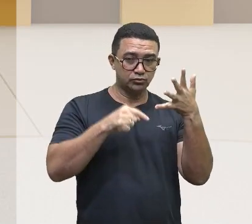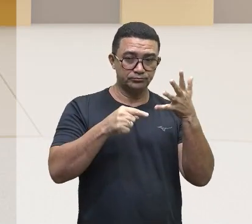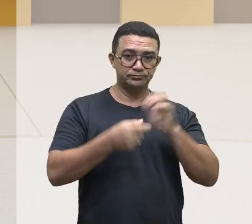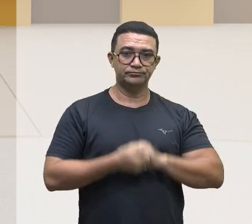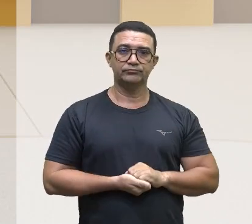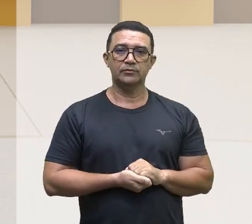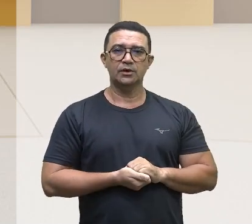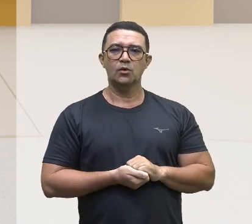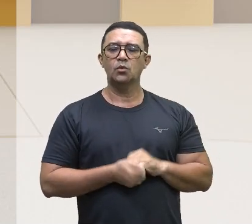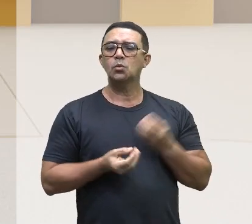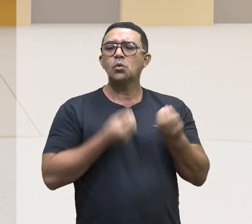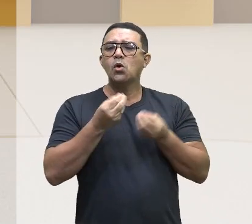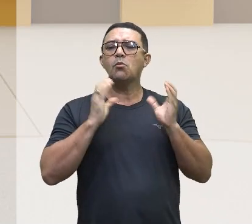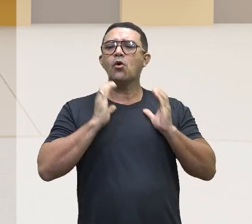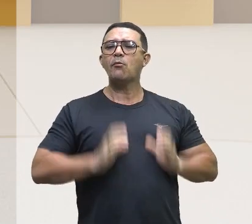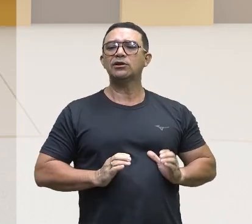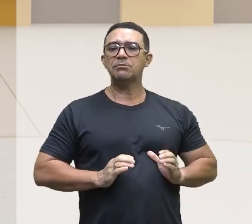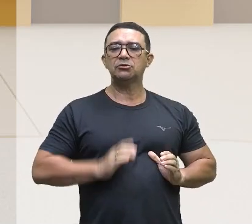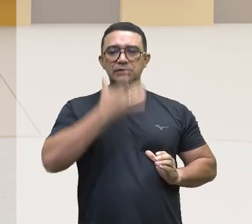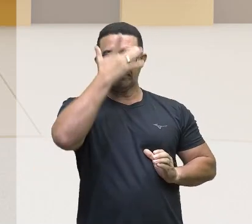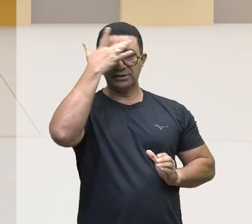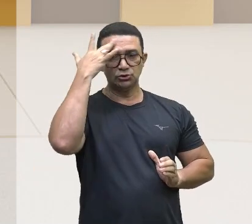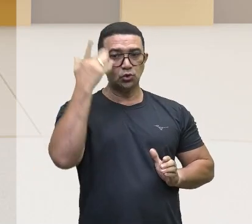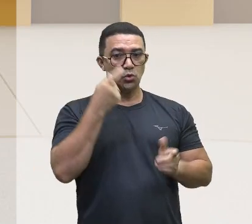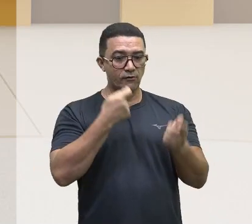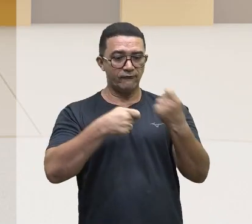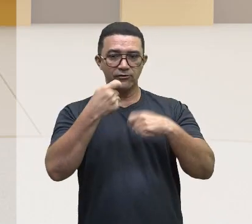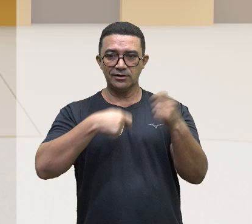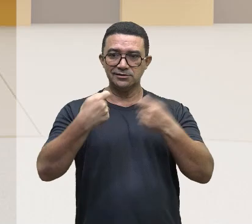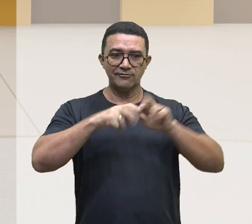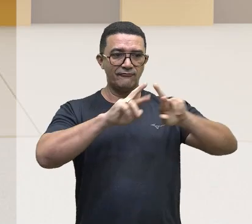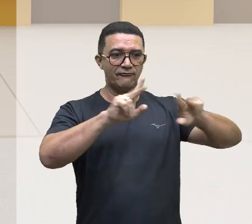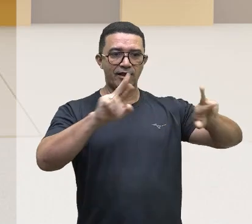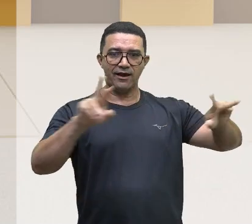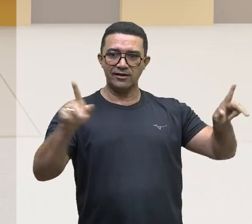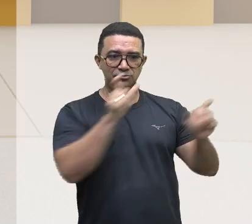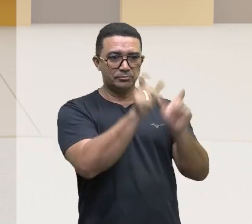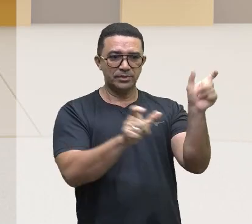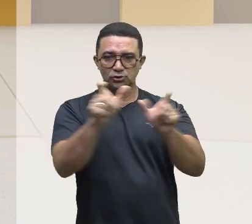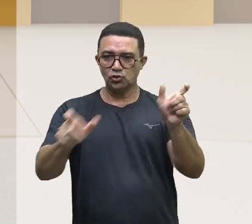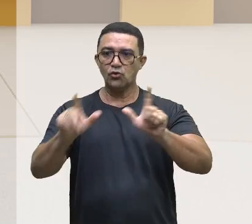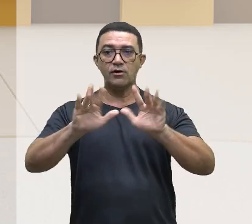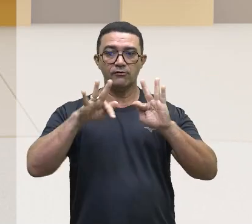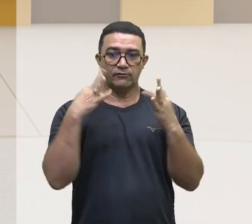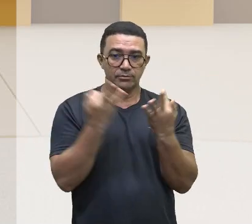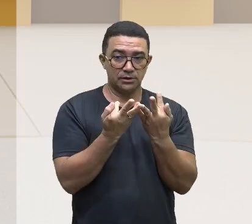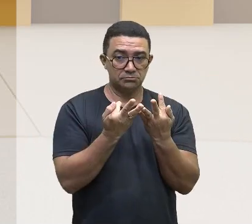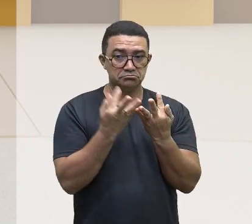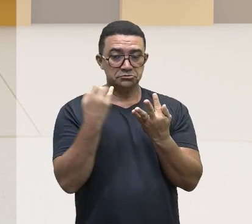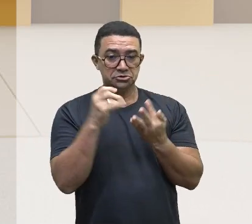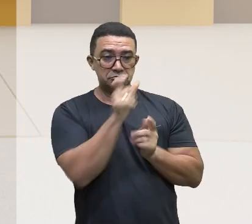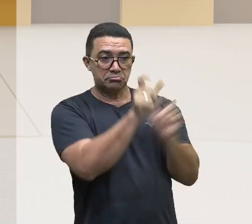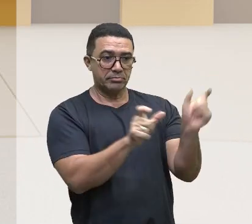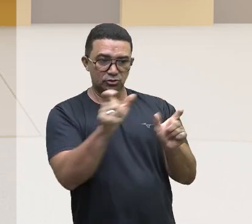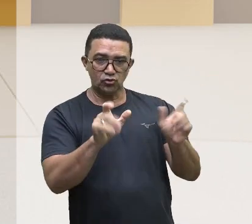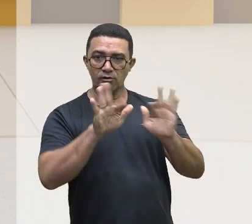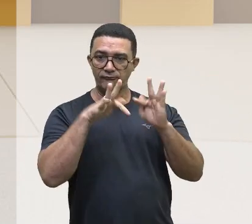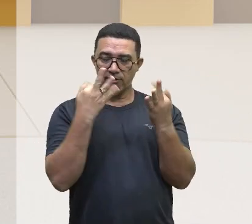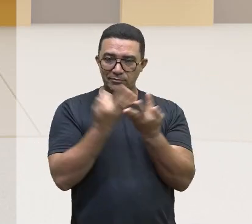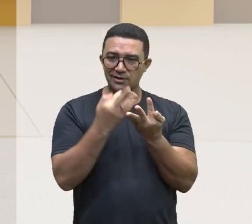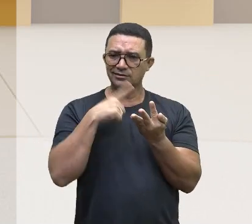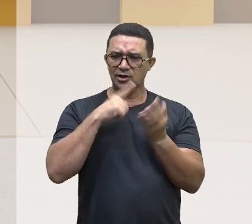o comportamento financeiro distinto entre os membros da família. Se os membros da família se comportam de